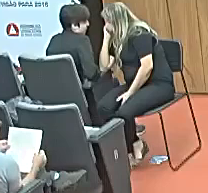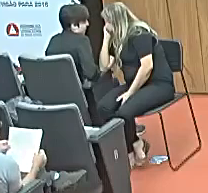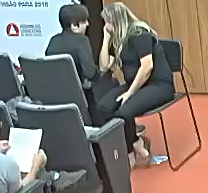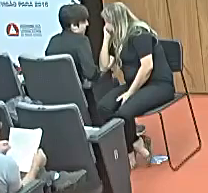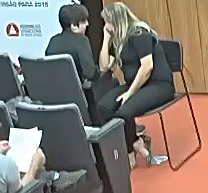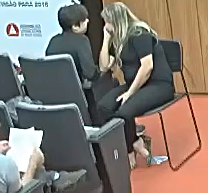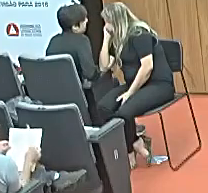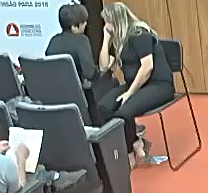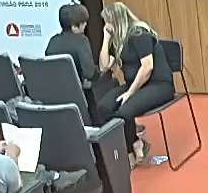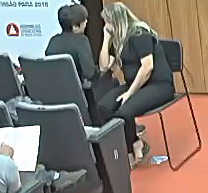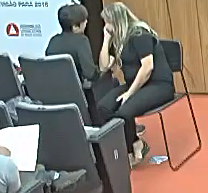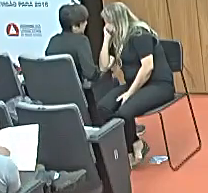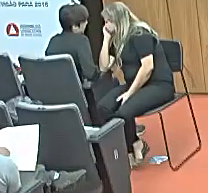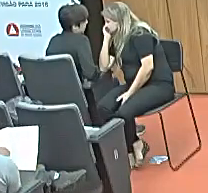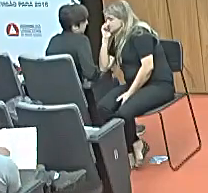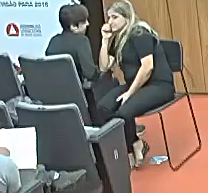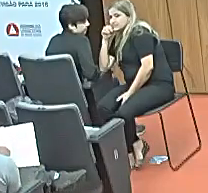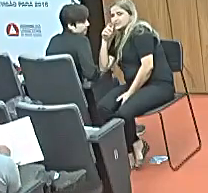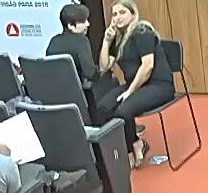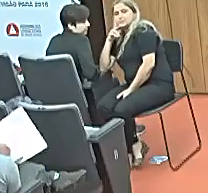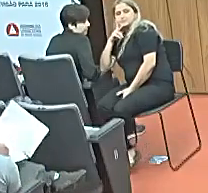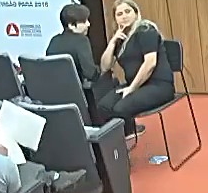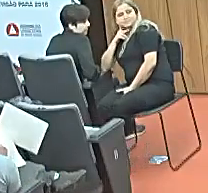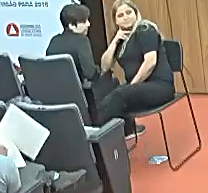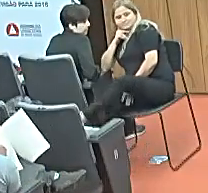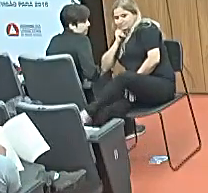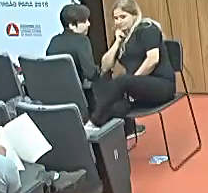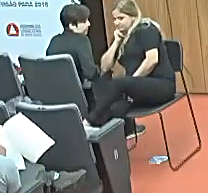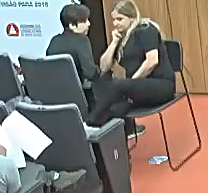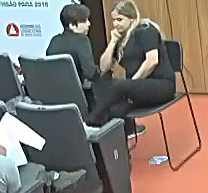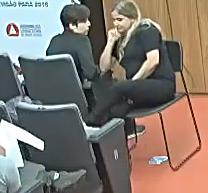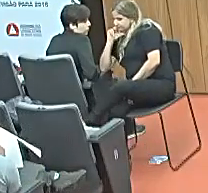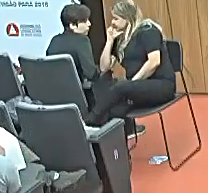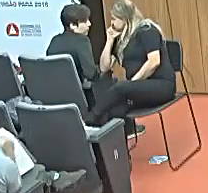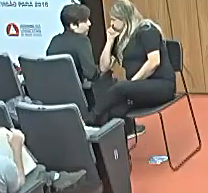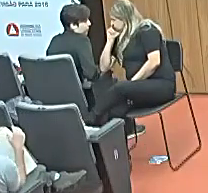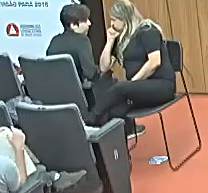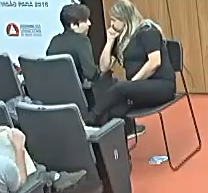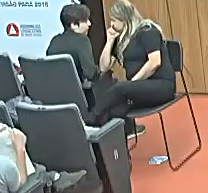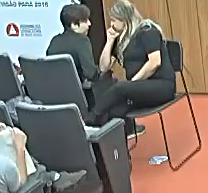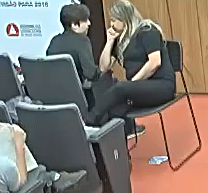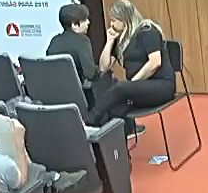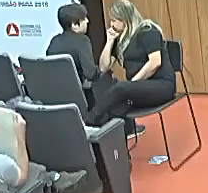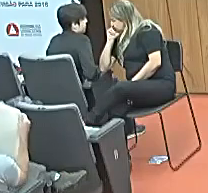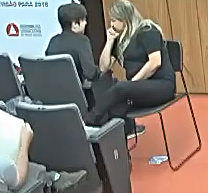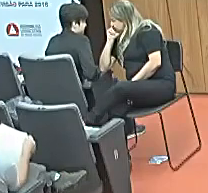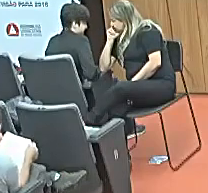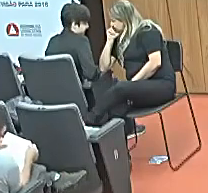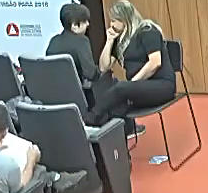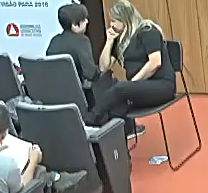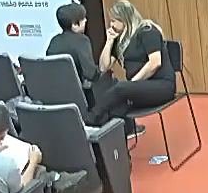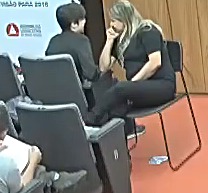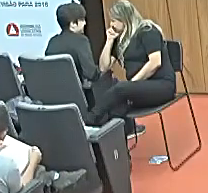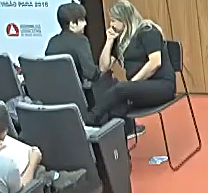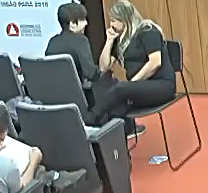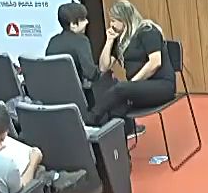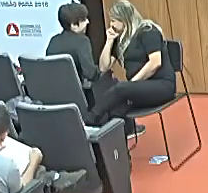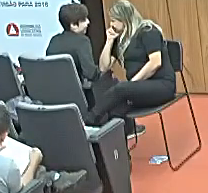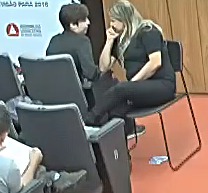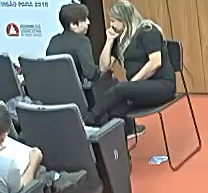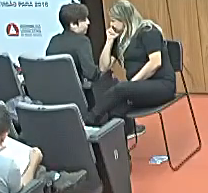campo de futebol não conseguia liberação de campos não conseguia tirando toda exposta a sua